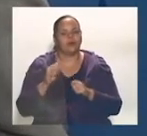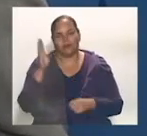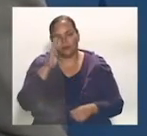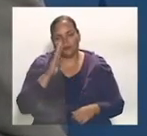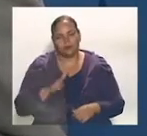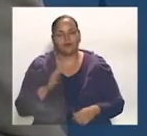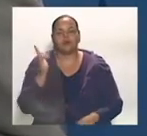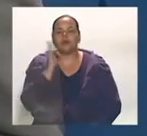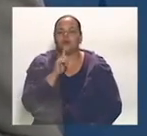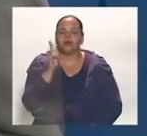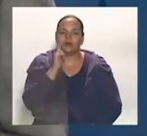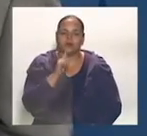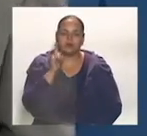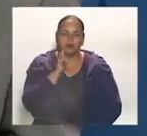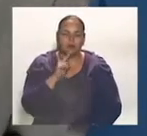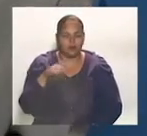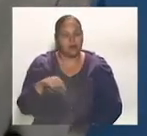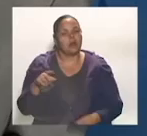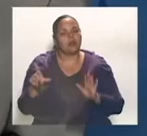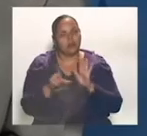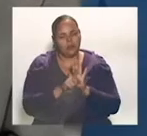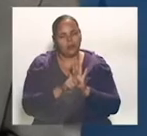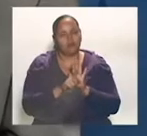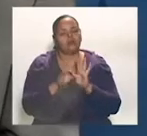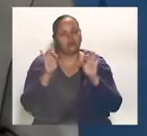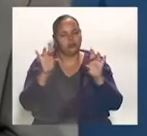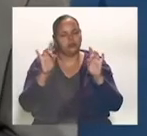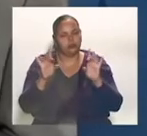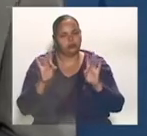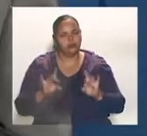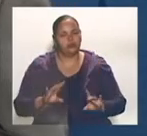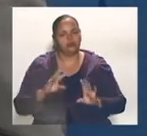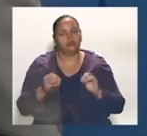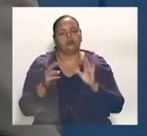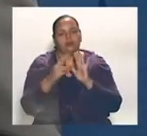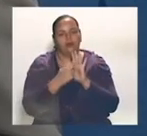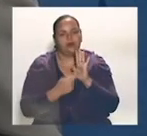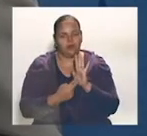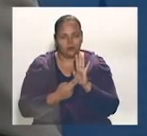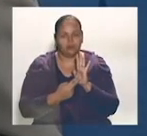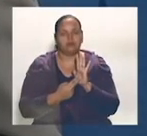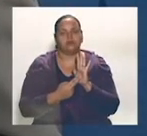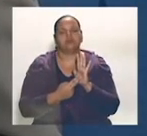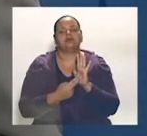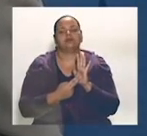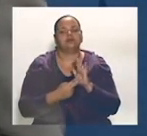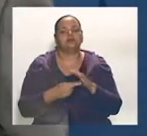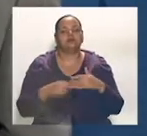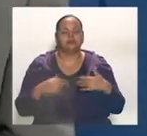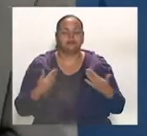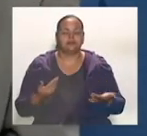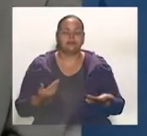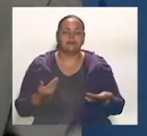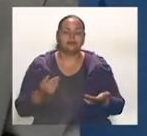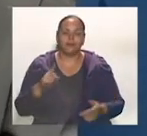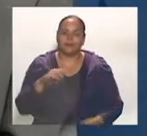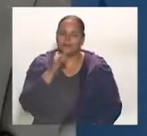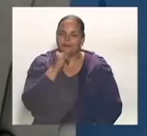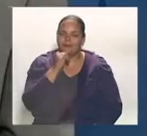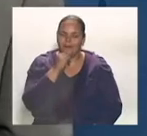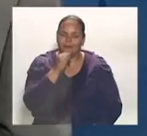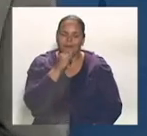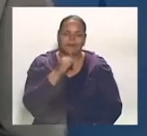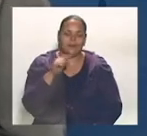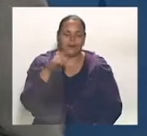lecionar, dar as explicações sobre as leis aqui do Brasil, daquilo, como foi feito para que o Brasil conseguisse, dentro da